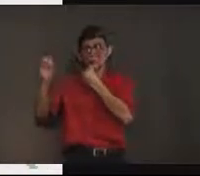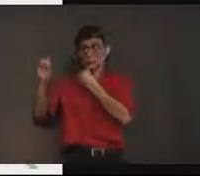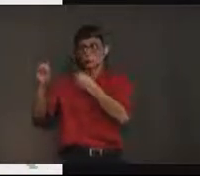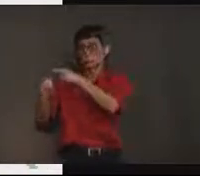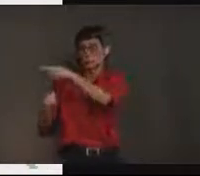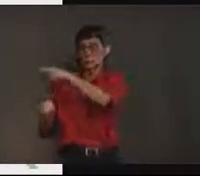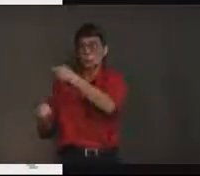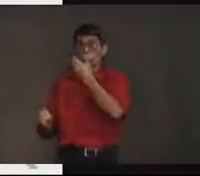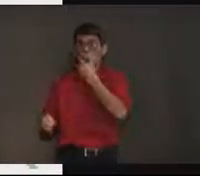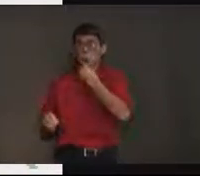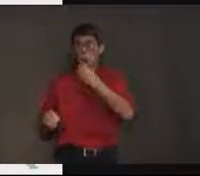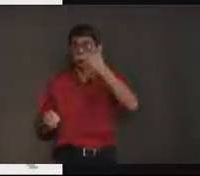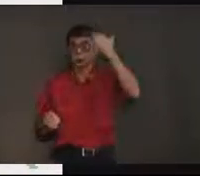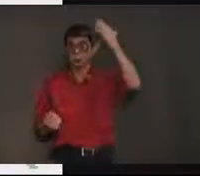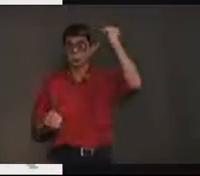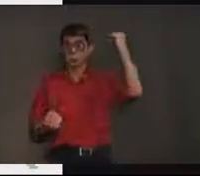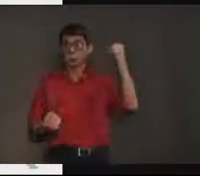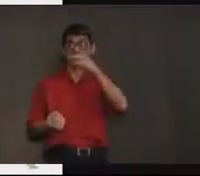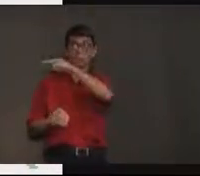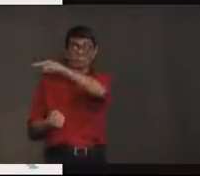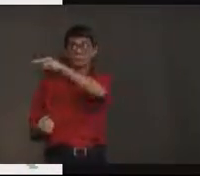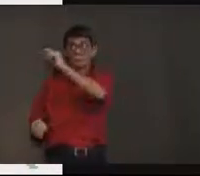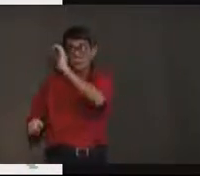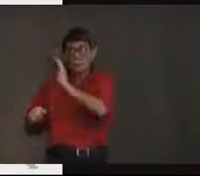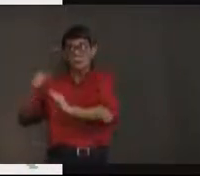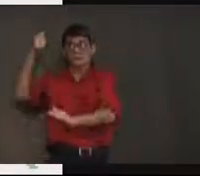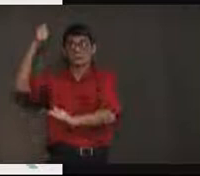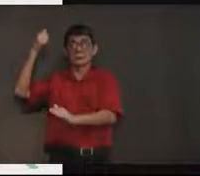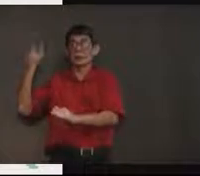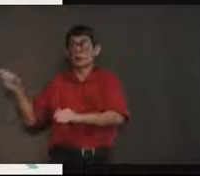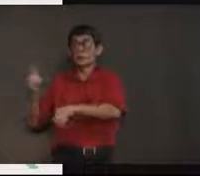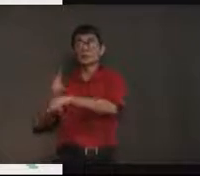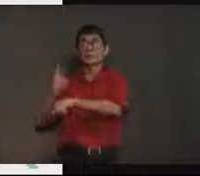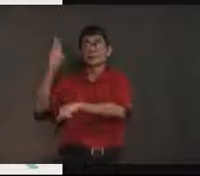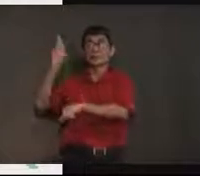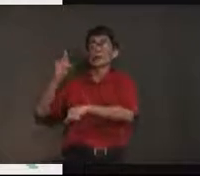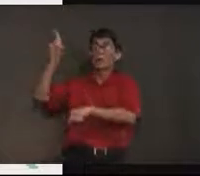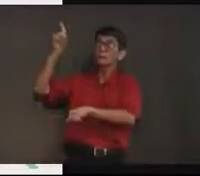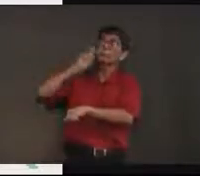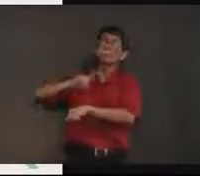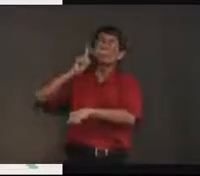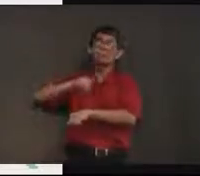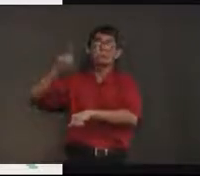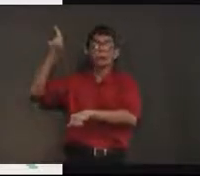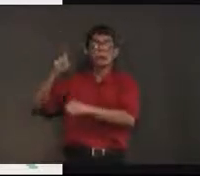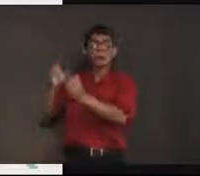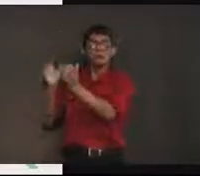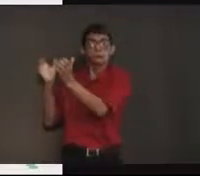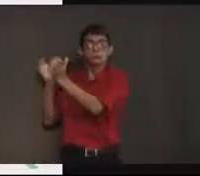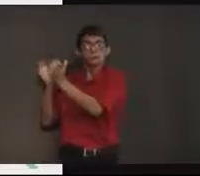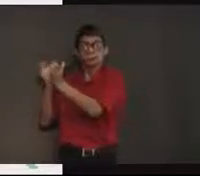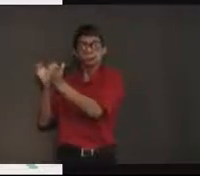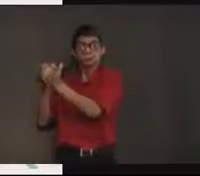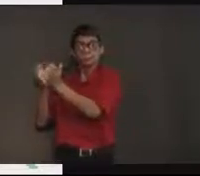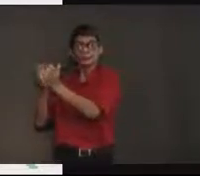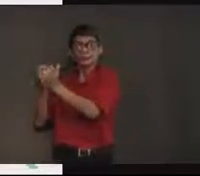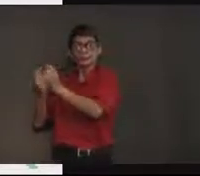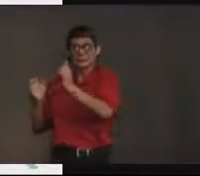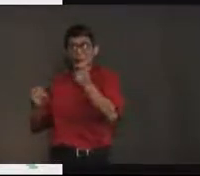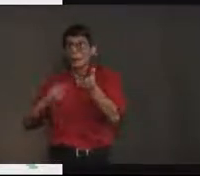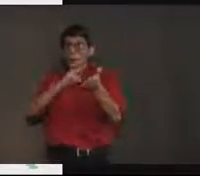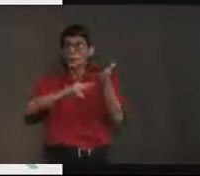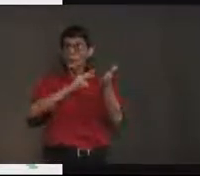é um dos Os Pioneiros nisso ele fez o doutorado ele nos Estados Unidos num grupo onde esses